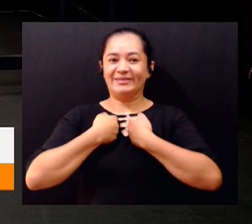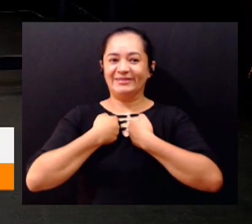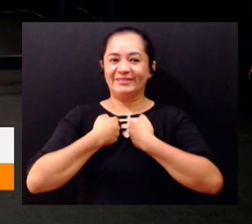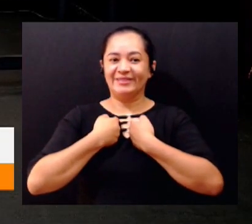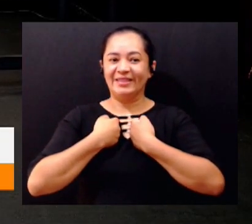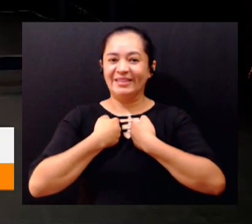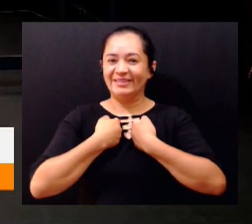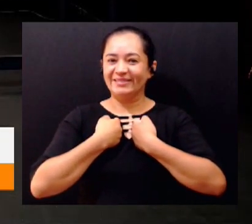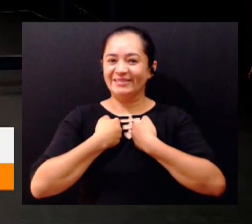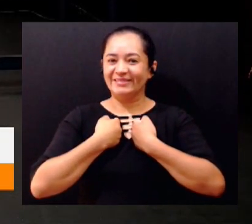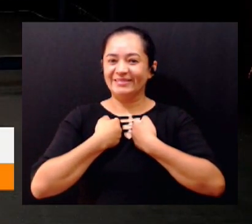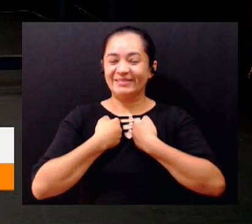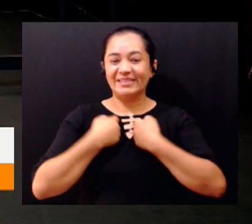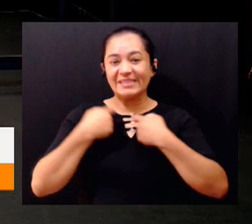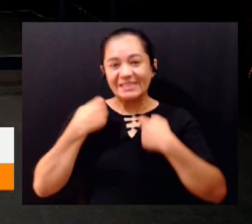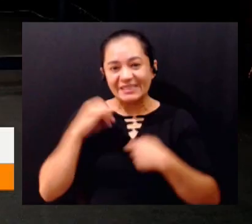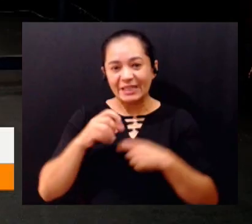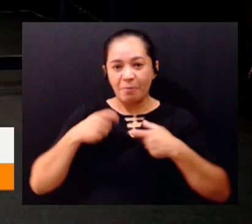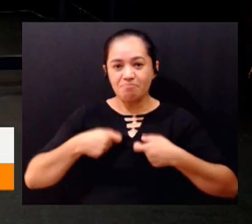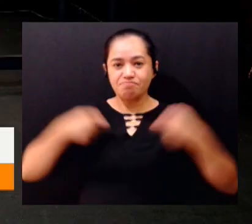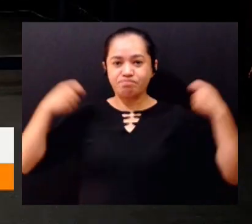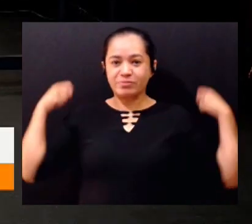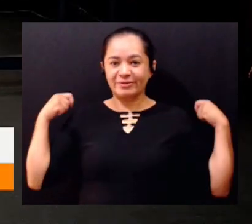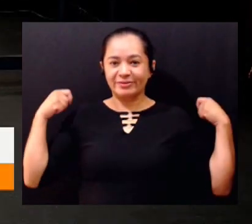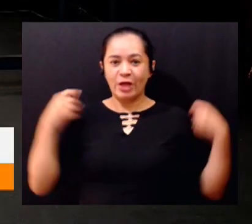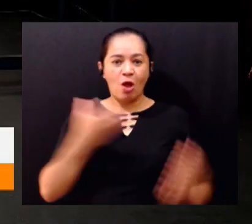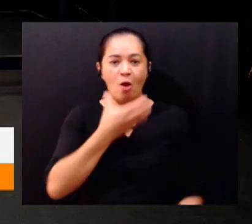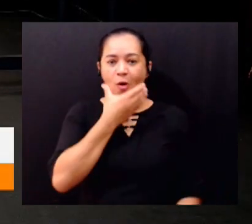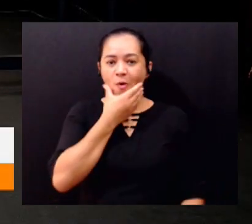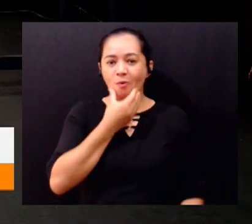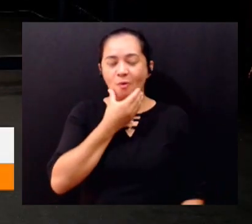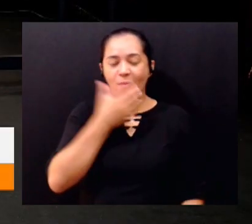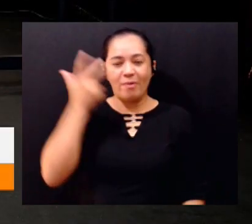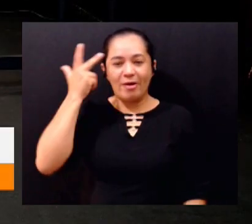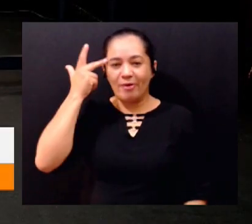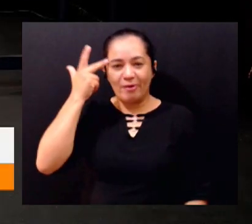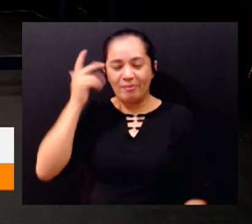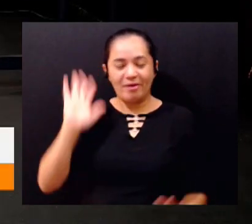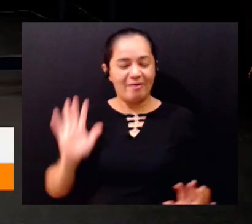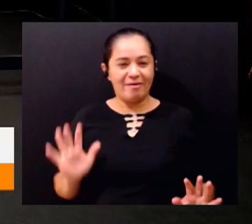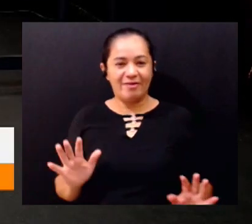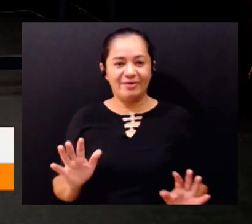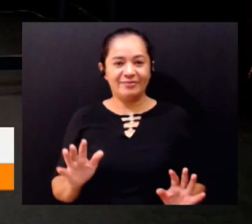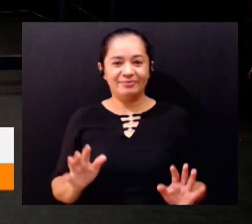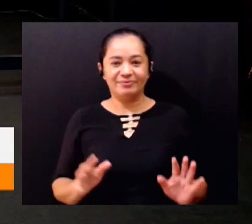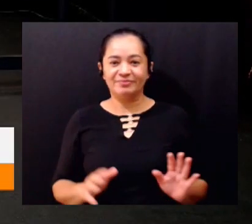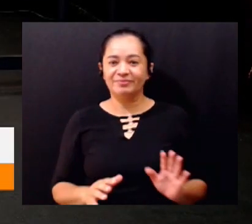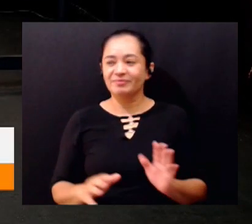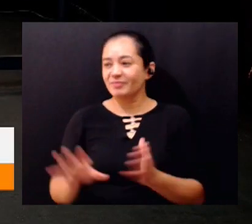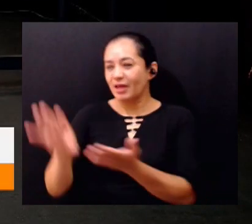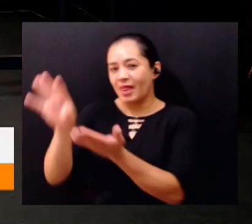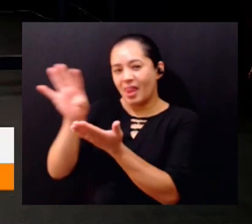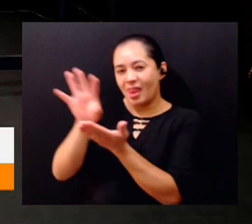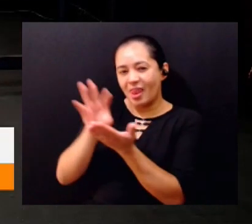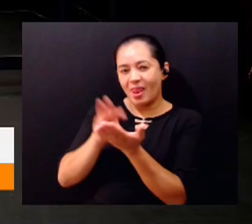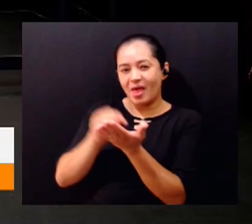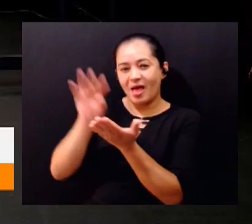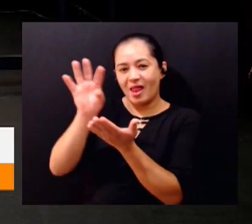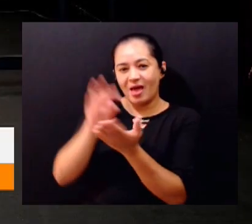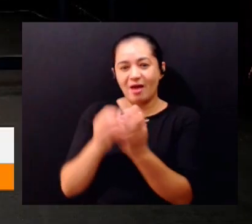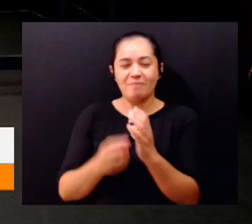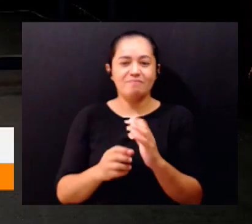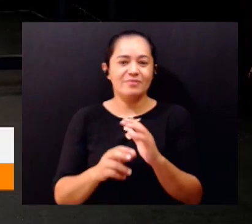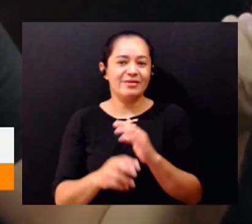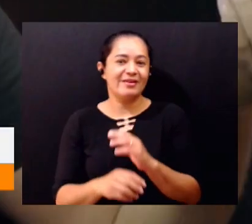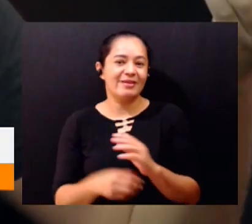Muito bem, né? show. Enfim, então eu peguei essa estética, né? O S é de sunguinha, então assim, não teve nada muito criativo nesse sentido. Mas as